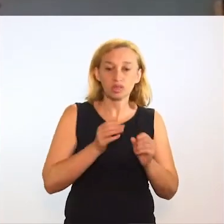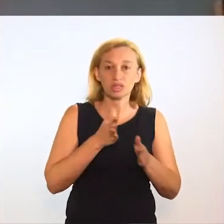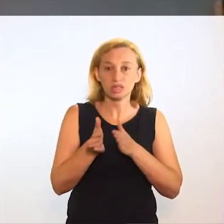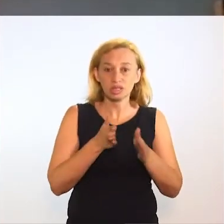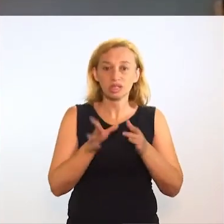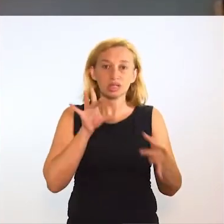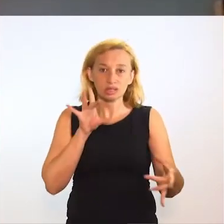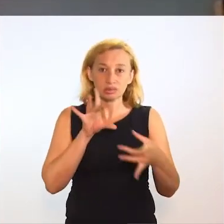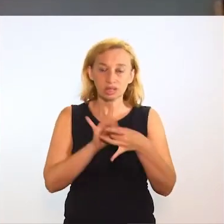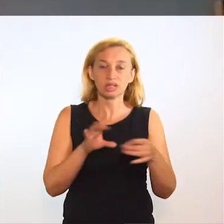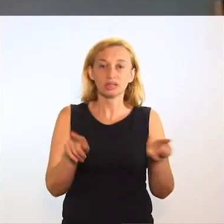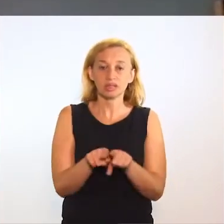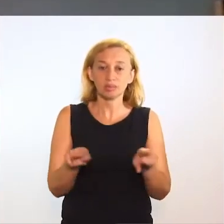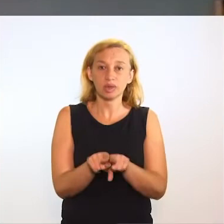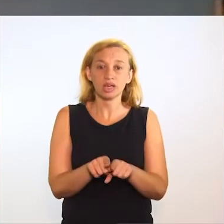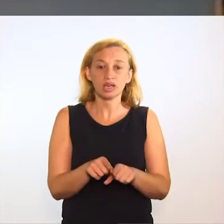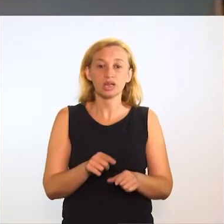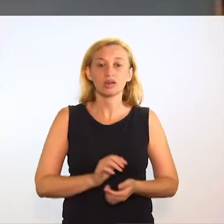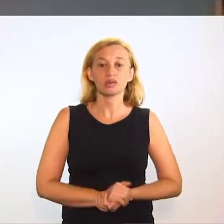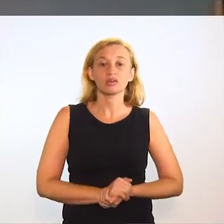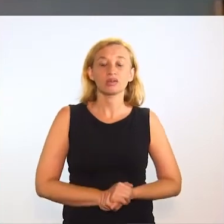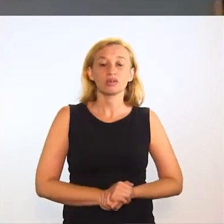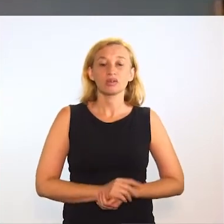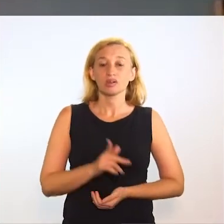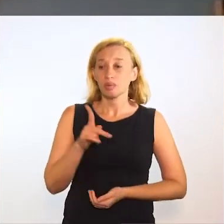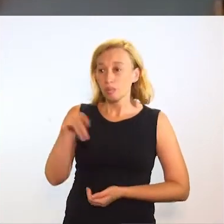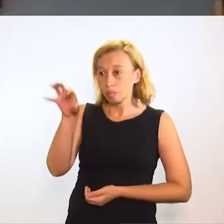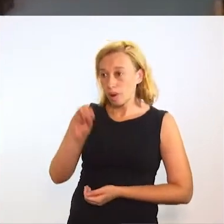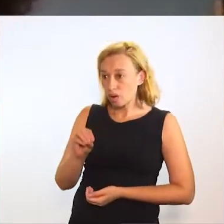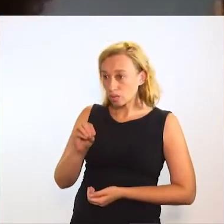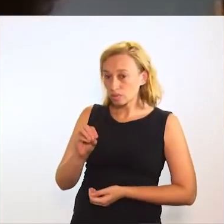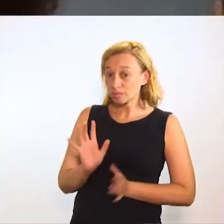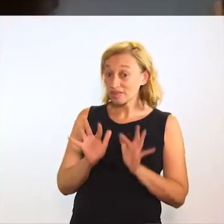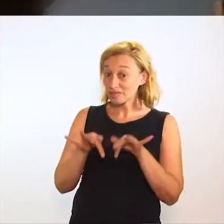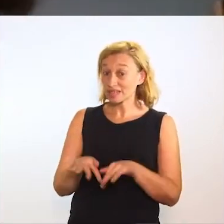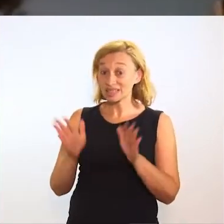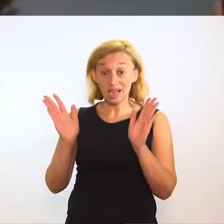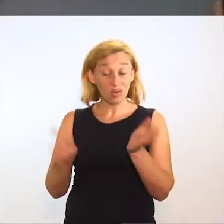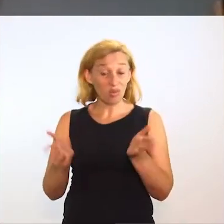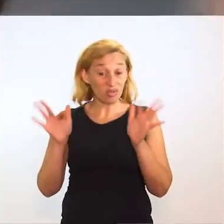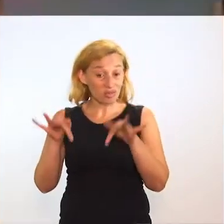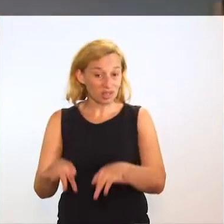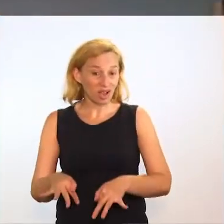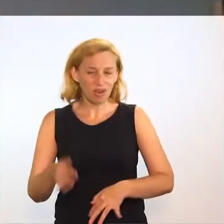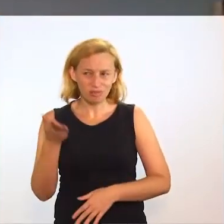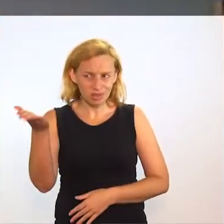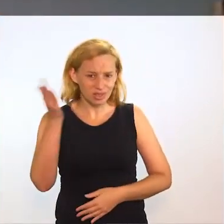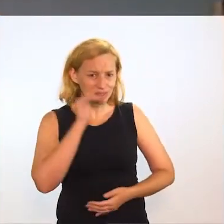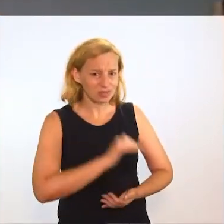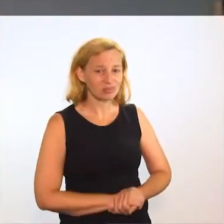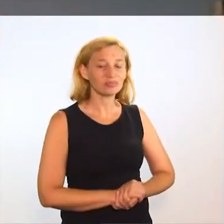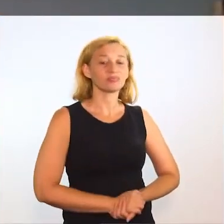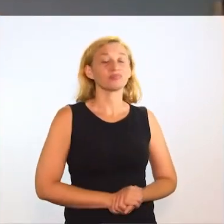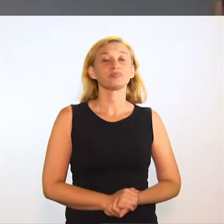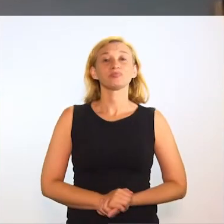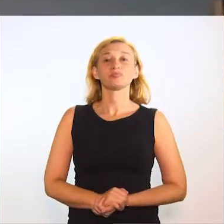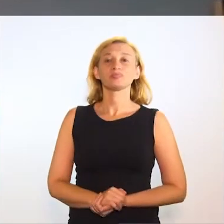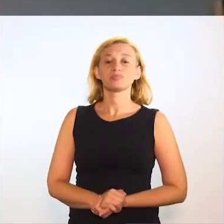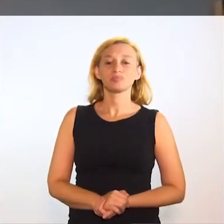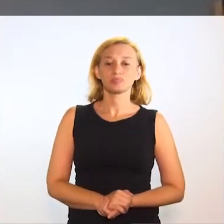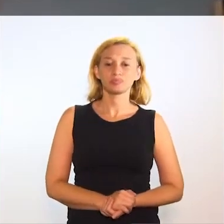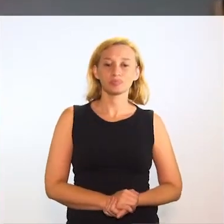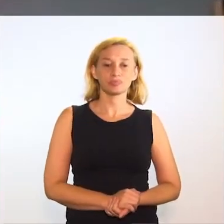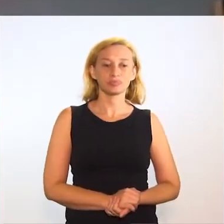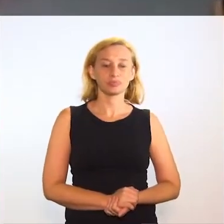pessoas possam acessar e se conectar. E aí vou passar para o Paulo para ele fazer o nosso fechamento final. Paulo, está contigo